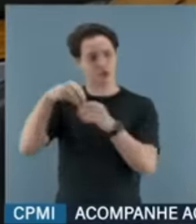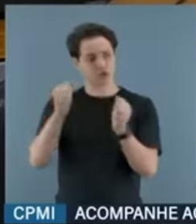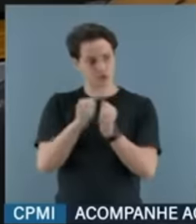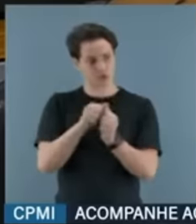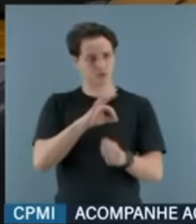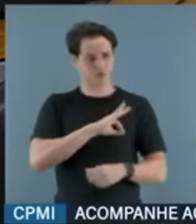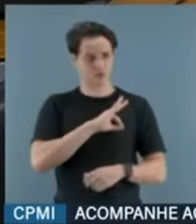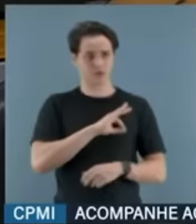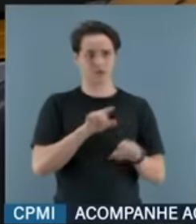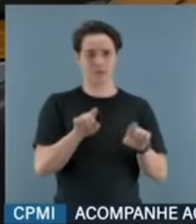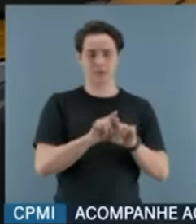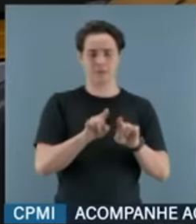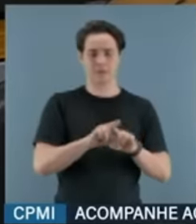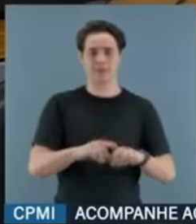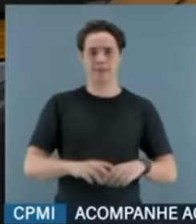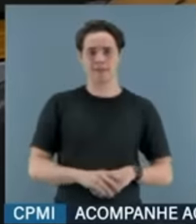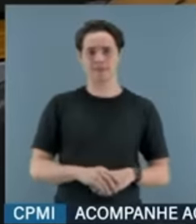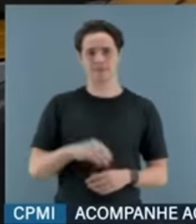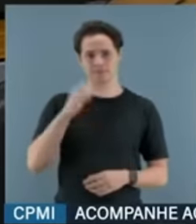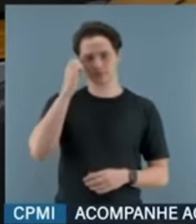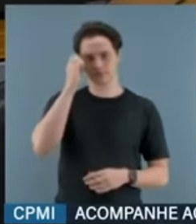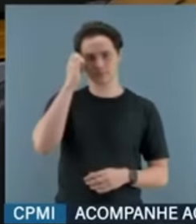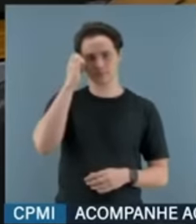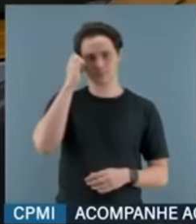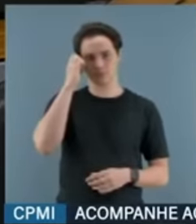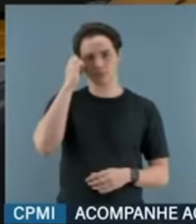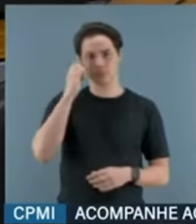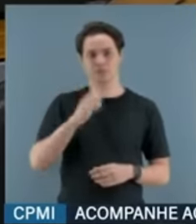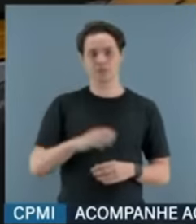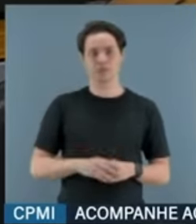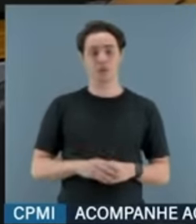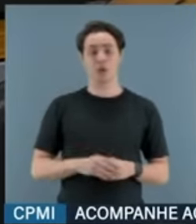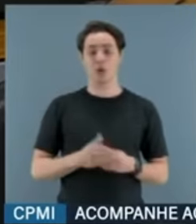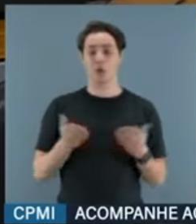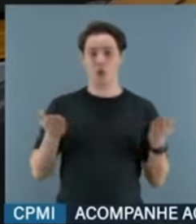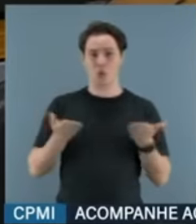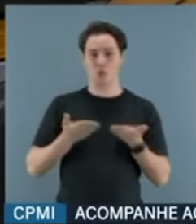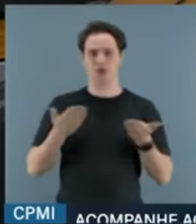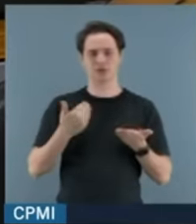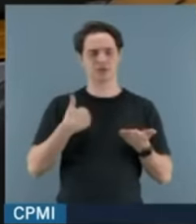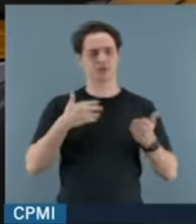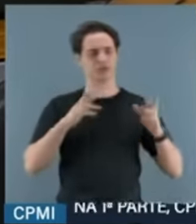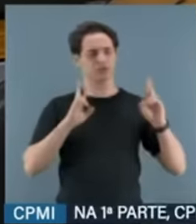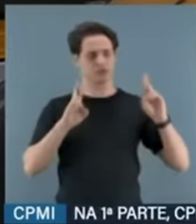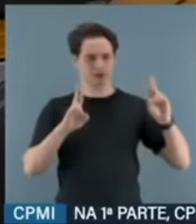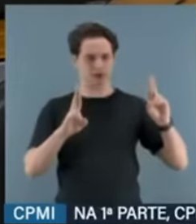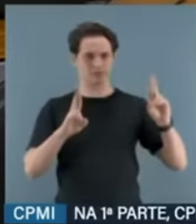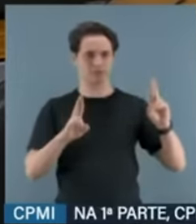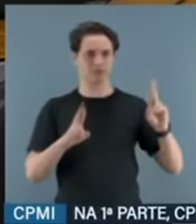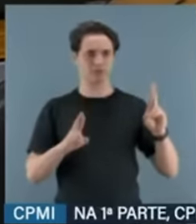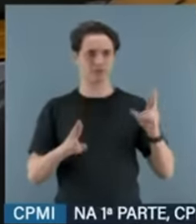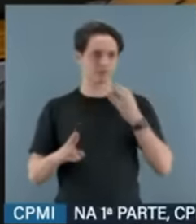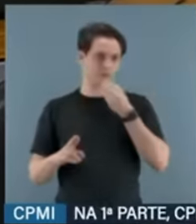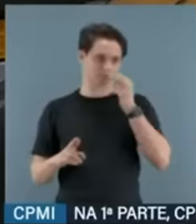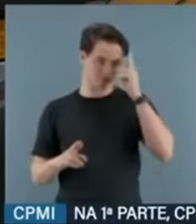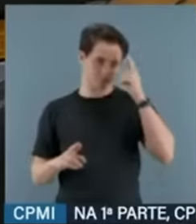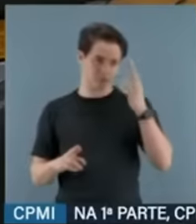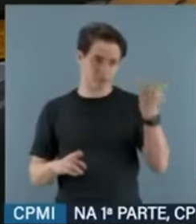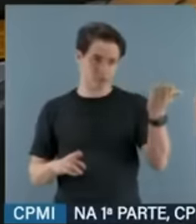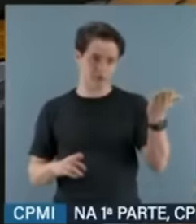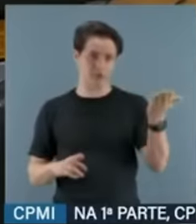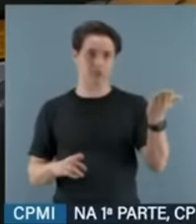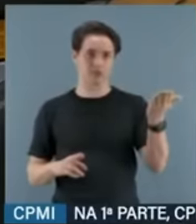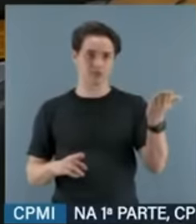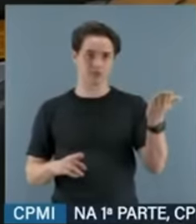Sim, senhora. Hoje, eu espero que o senhor tenha, daquelas pessoas que te envolveram,